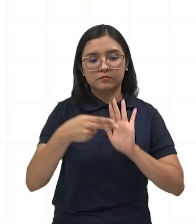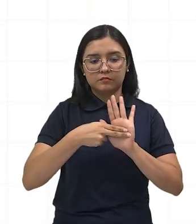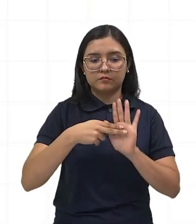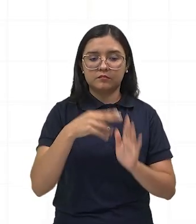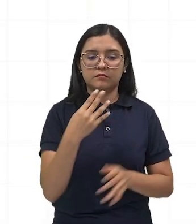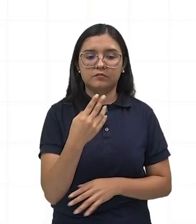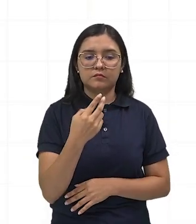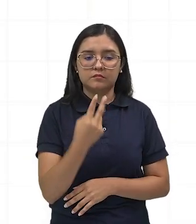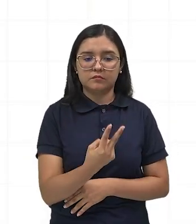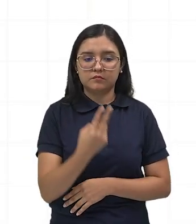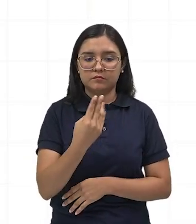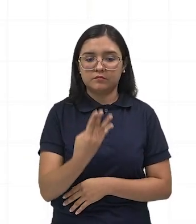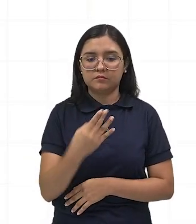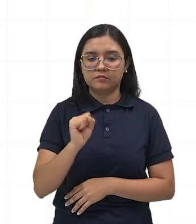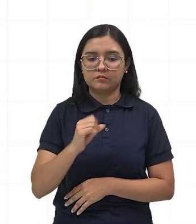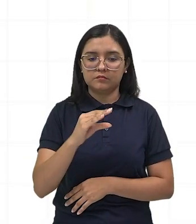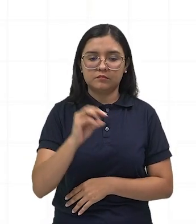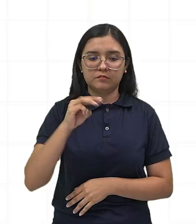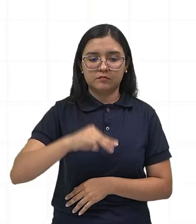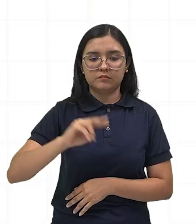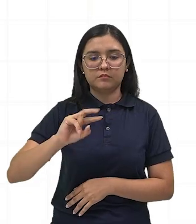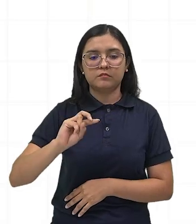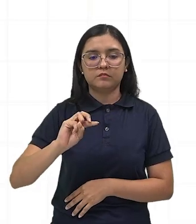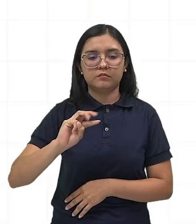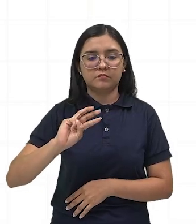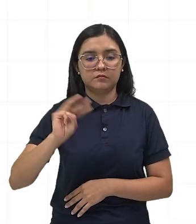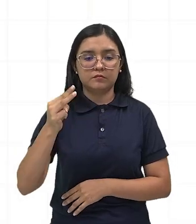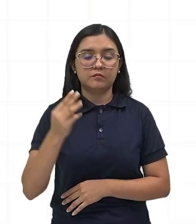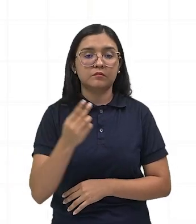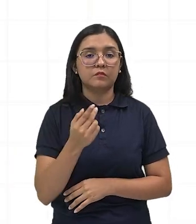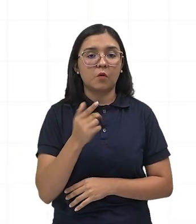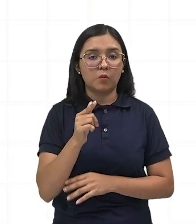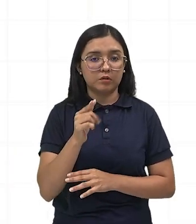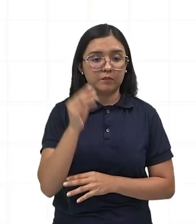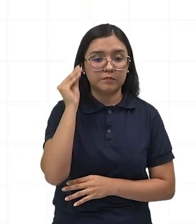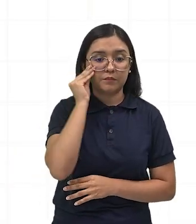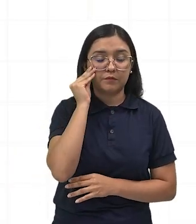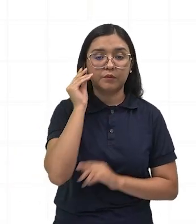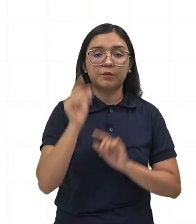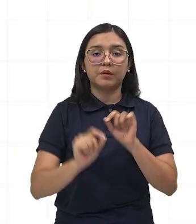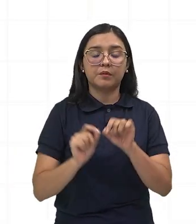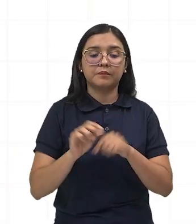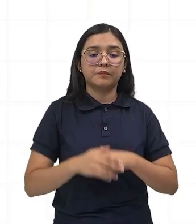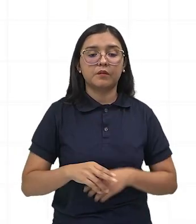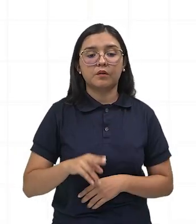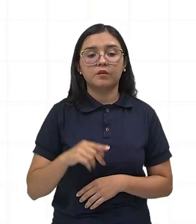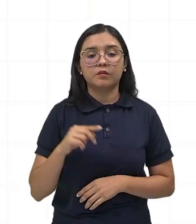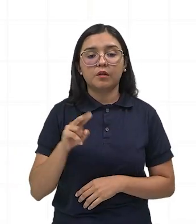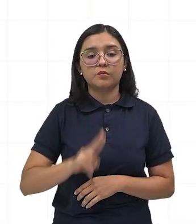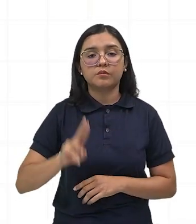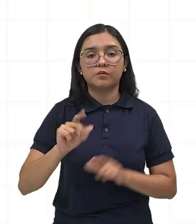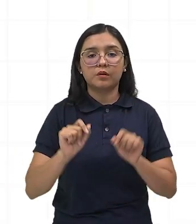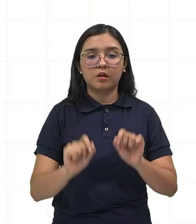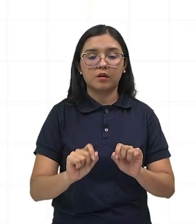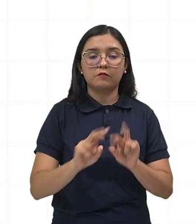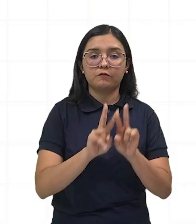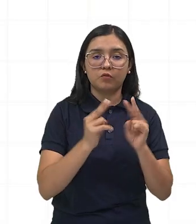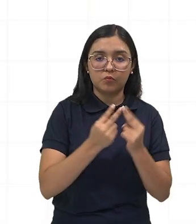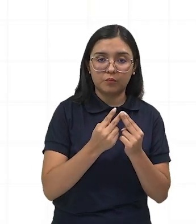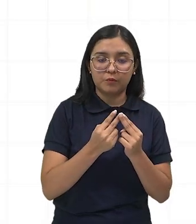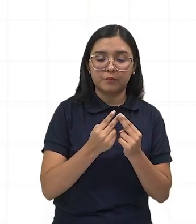248 centímetros cúbicos. Uma outra observação, ó. Nós estamos trabalhando com